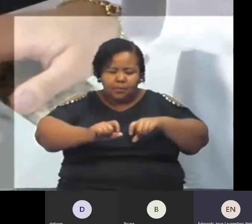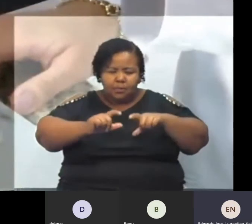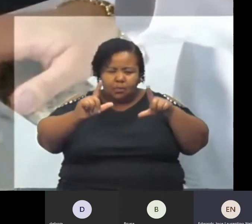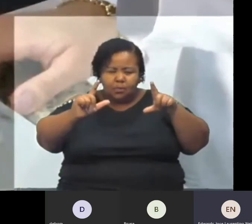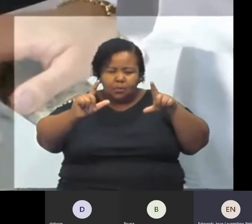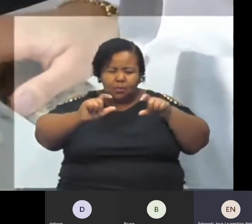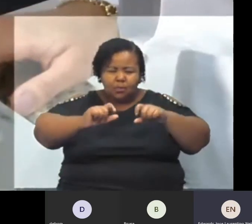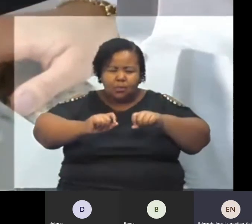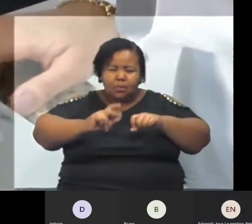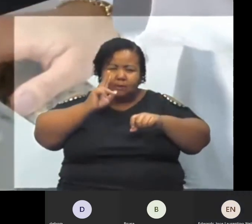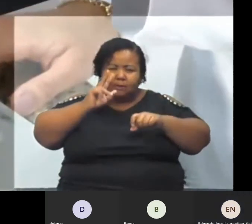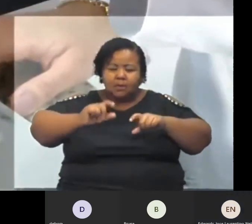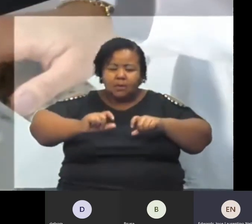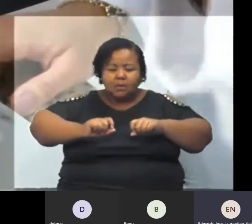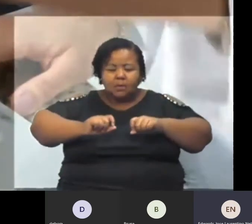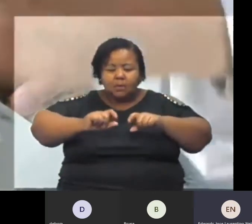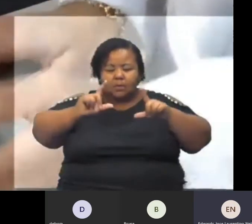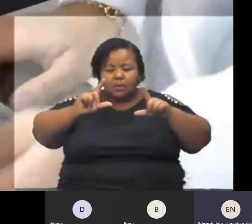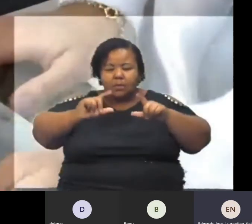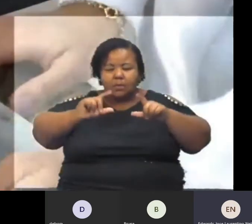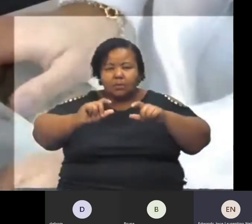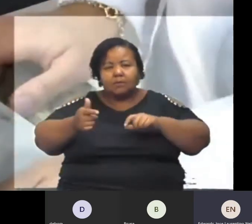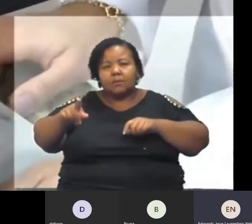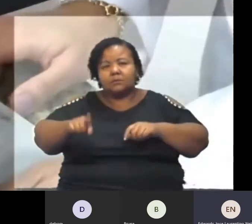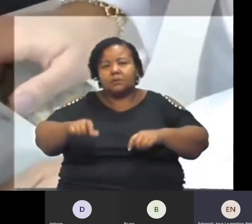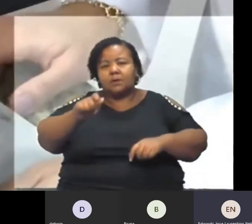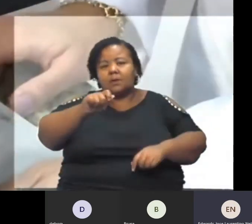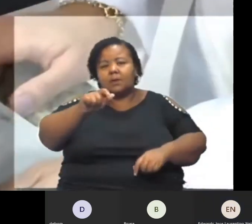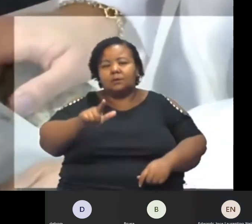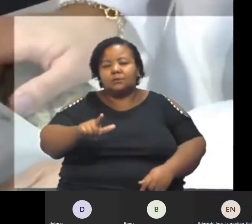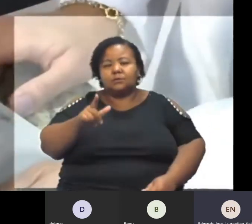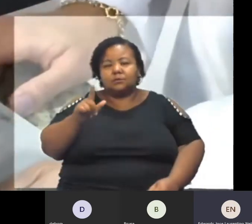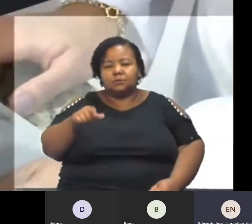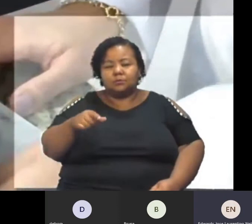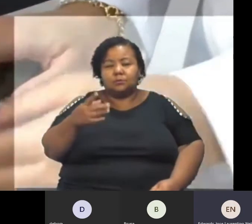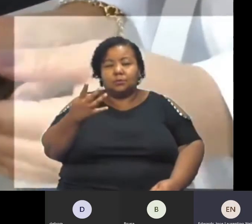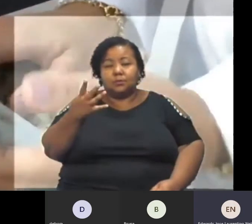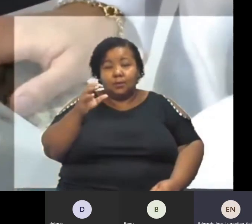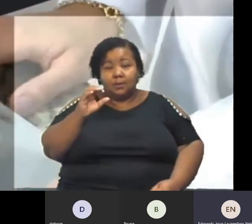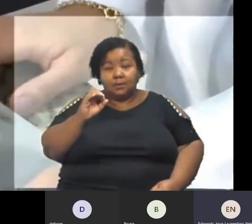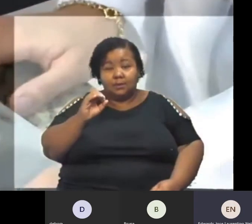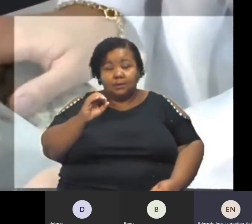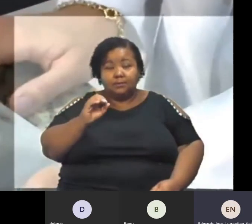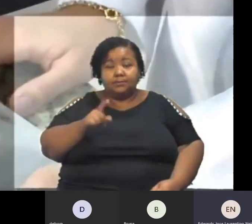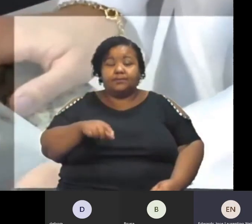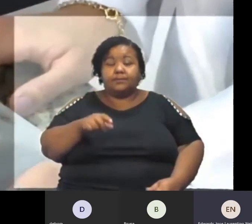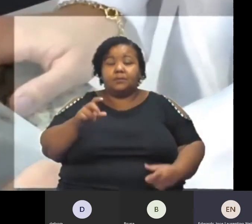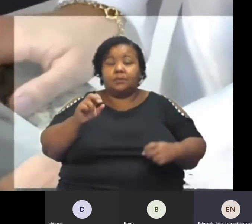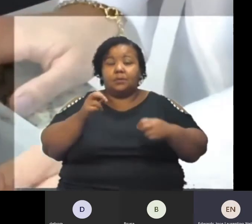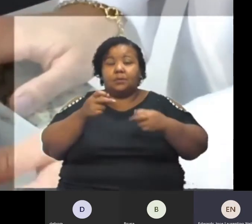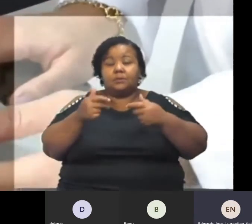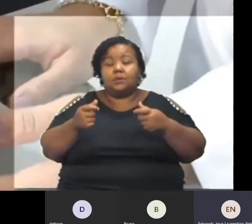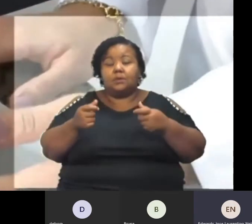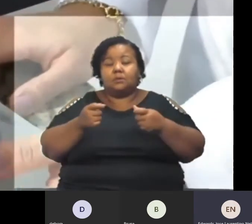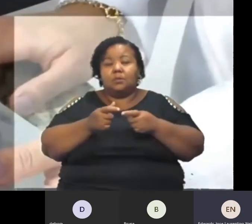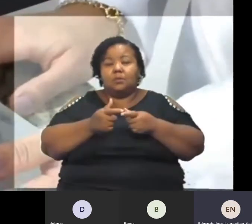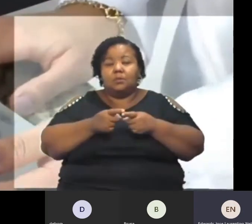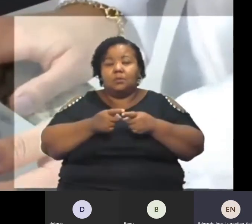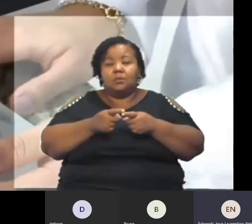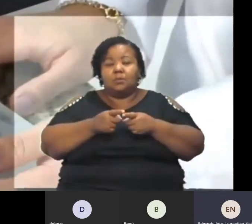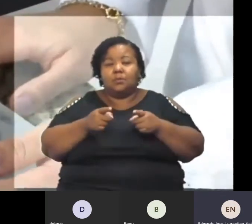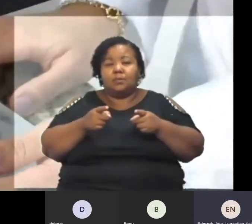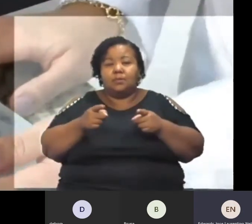para a próxima objetiva, que é a azul de 40. O objeto aumentou o tamanho e agora